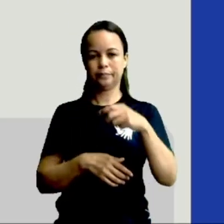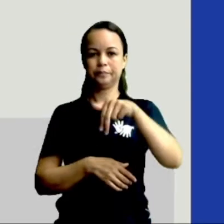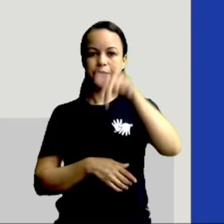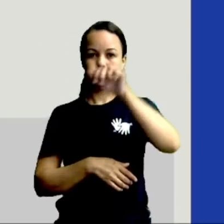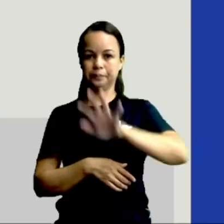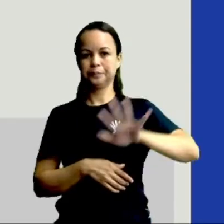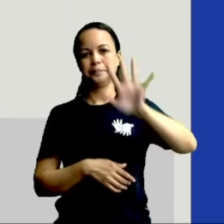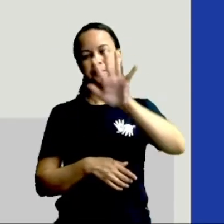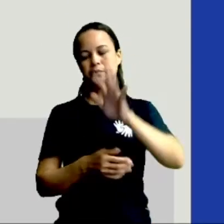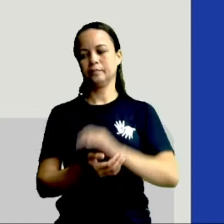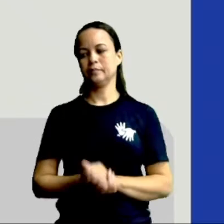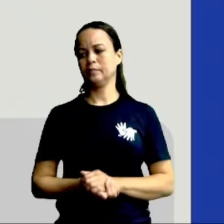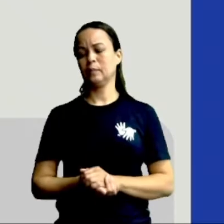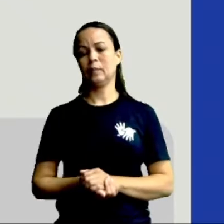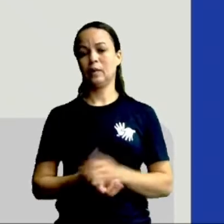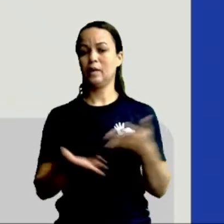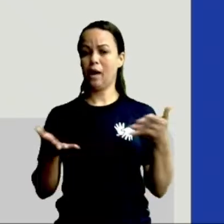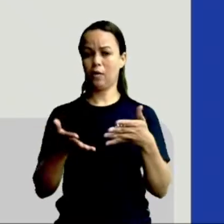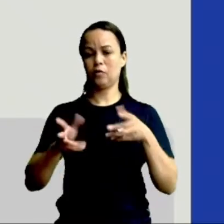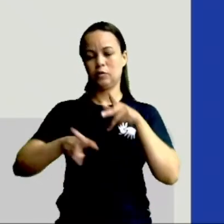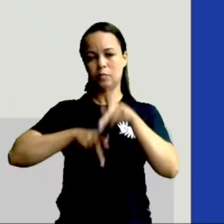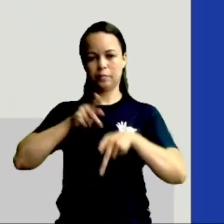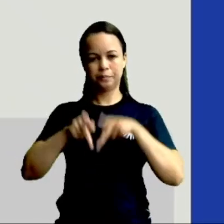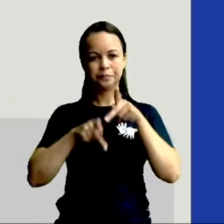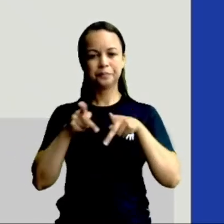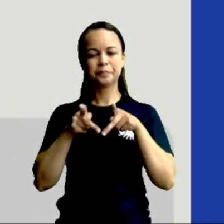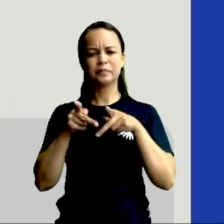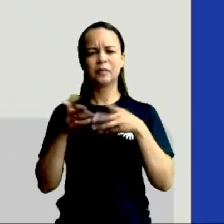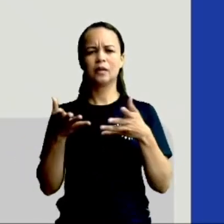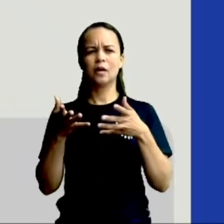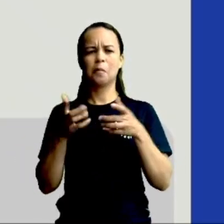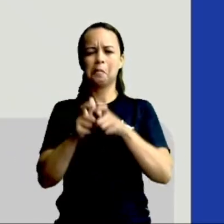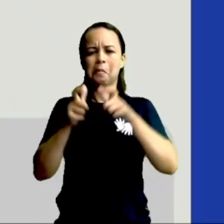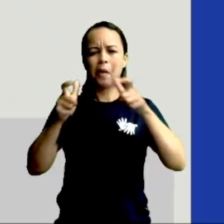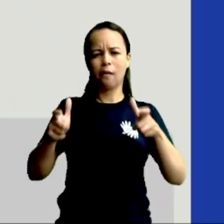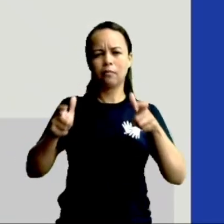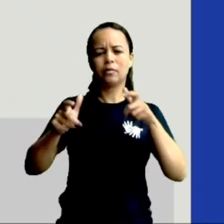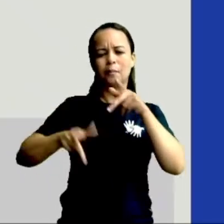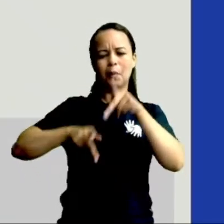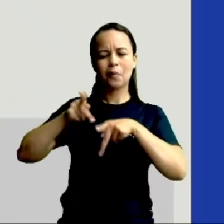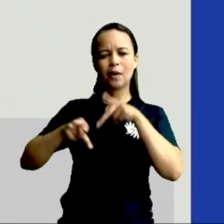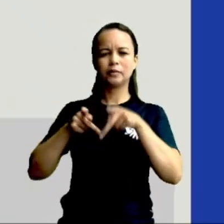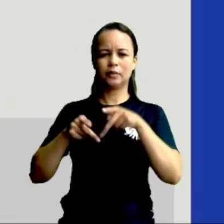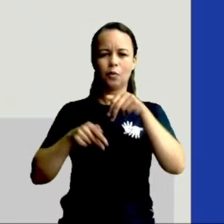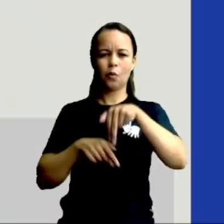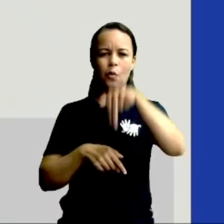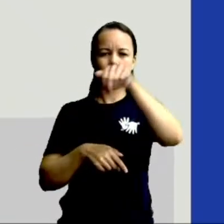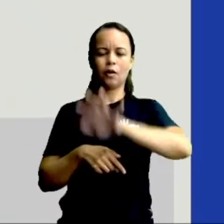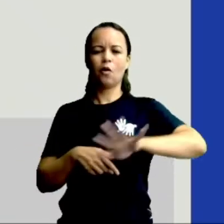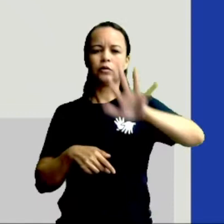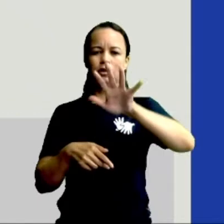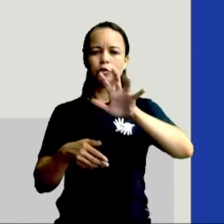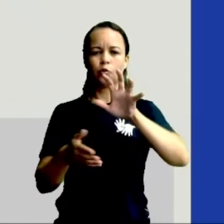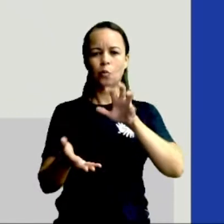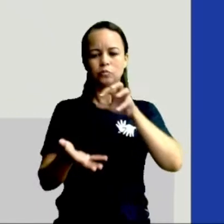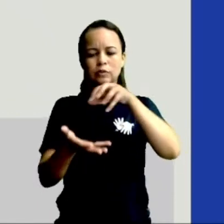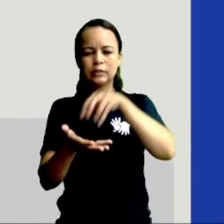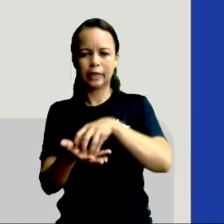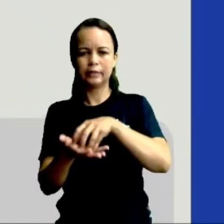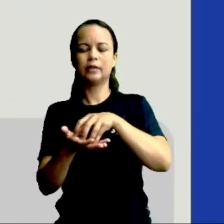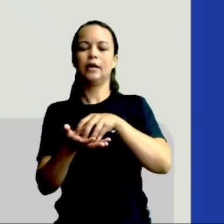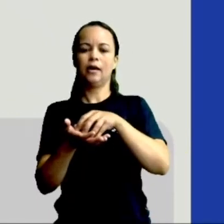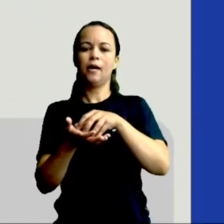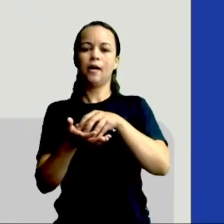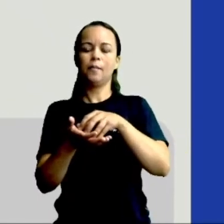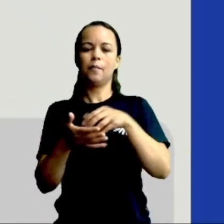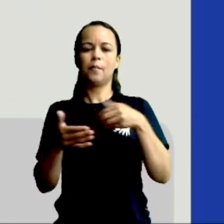E aí, sobre a população, né? A maior parte da população do Nordeste concentra-se nas cidades do litorais,